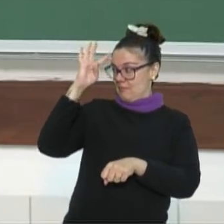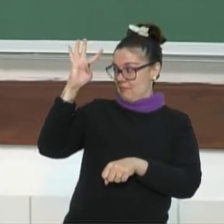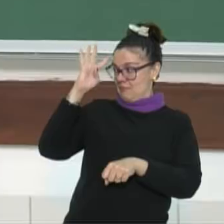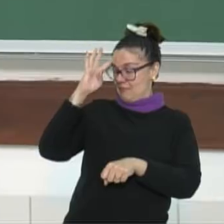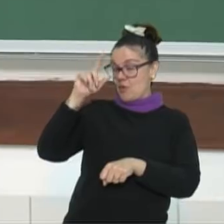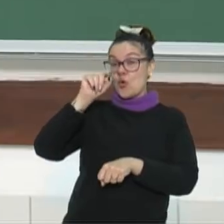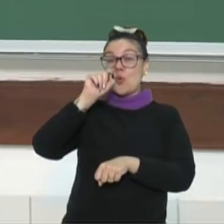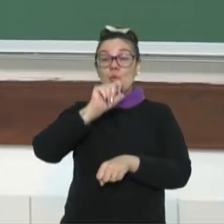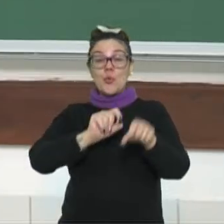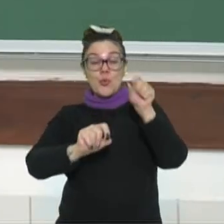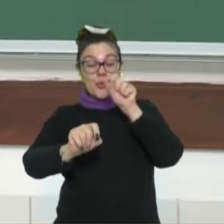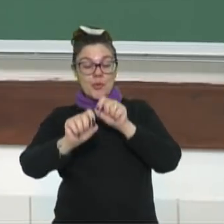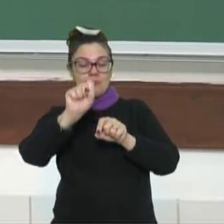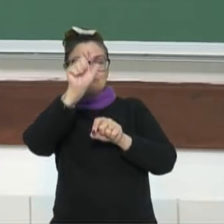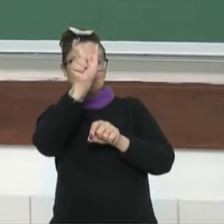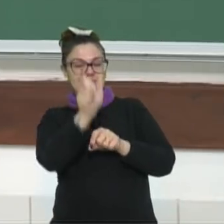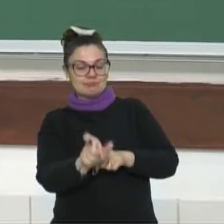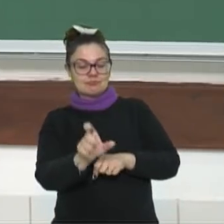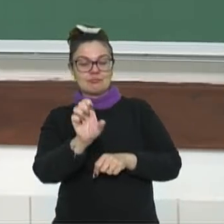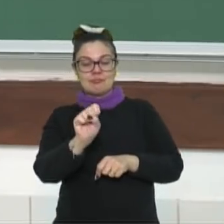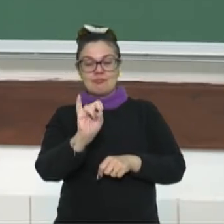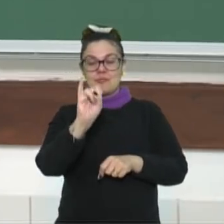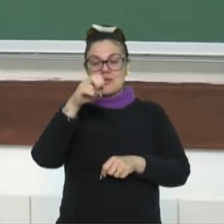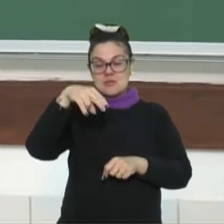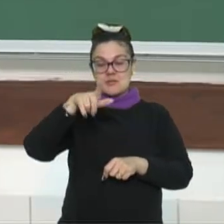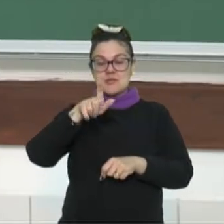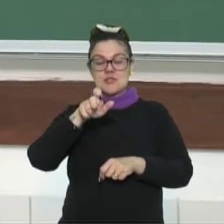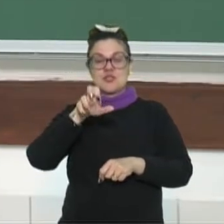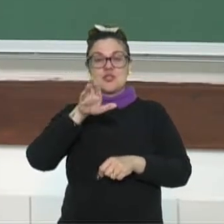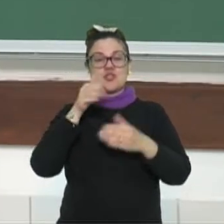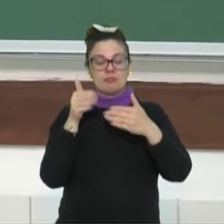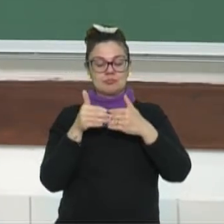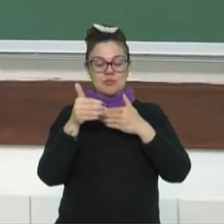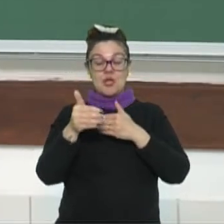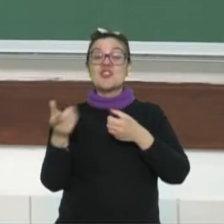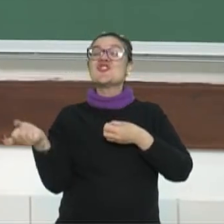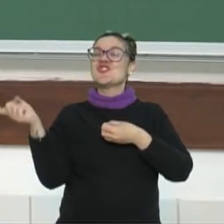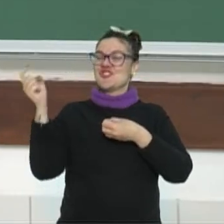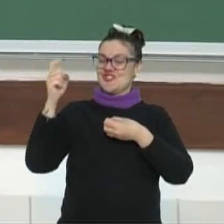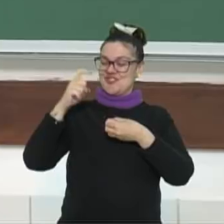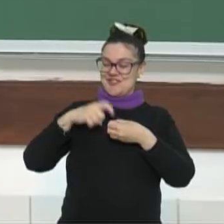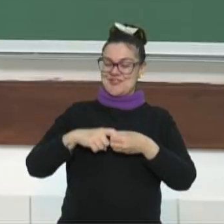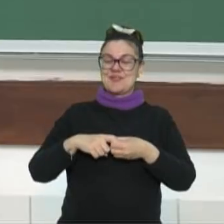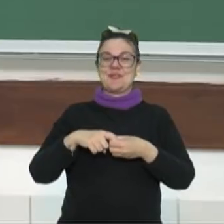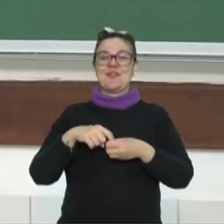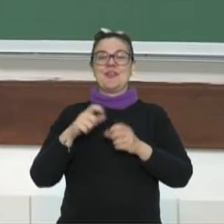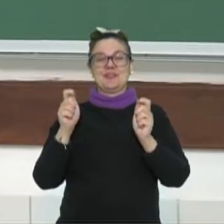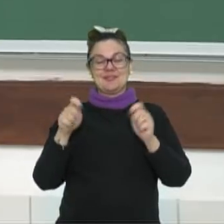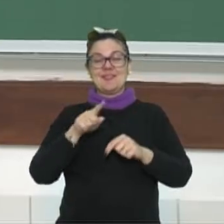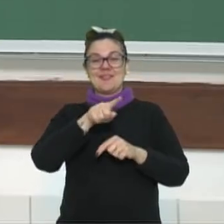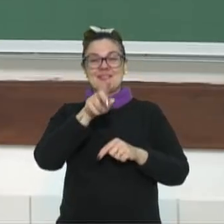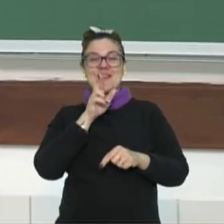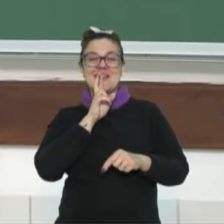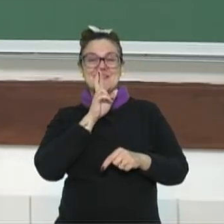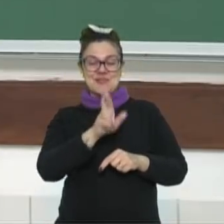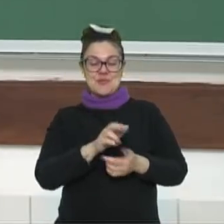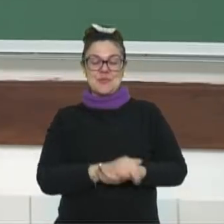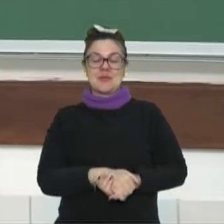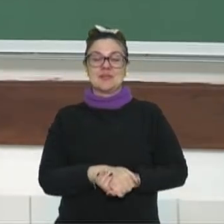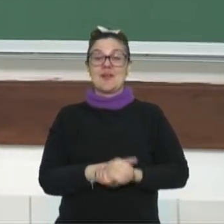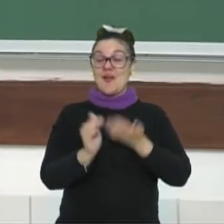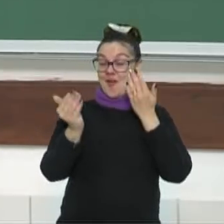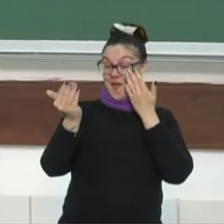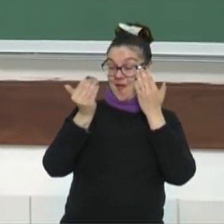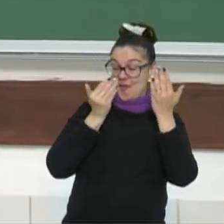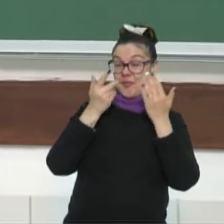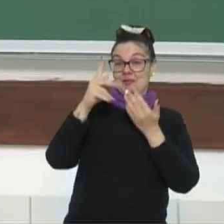o que Peter Singer já apresentou até aqui para nós nessa aula, tá bom? Daqui a pouco a gente volta e eu vou dar uma possível resposta aí para que você compare com